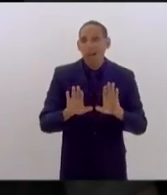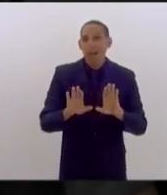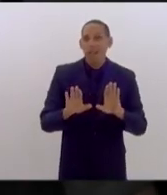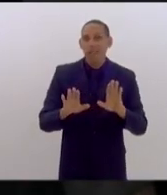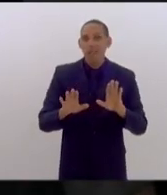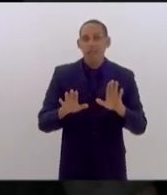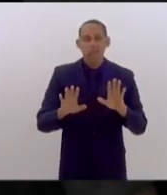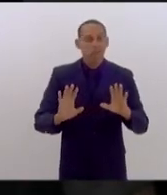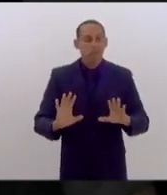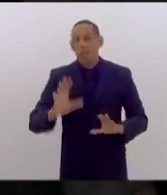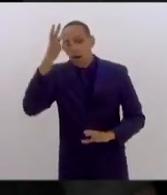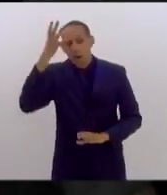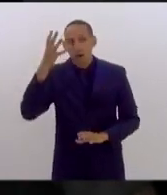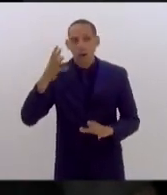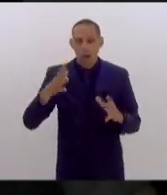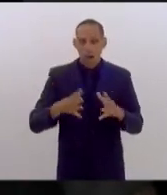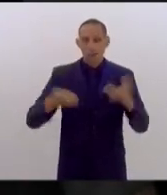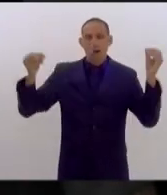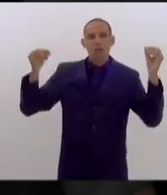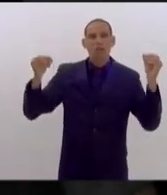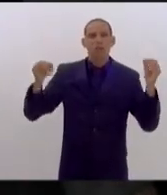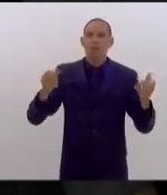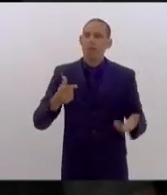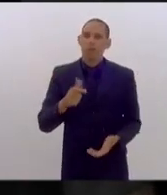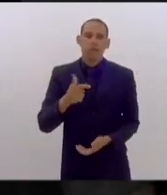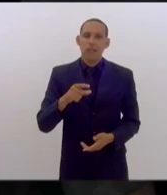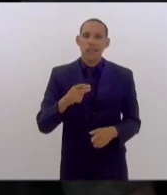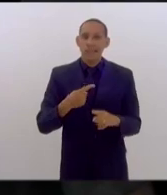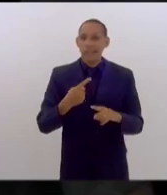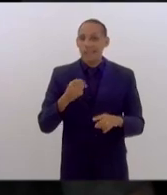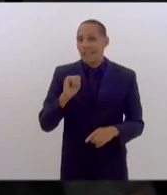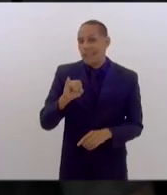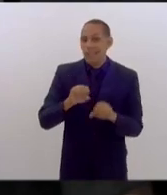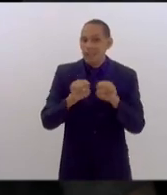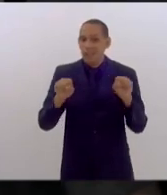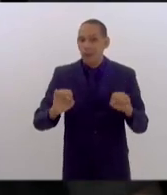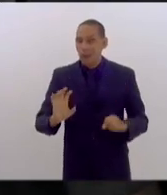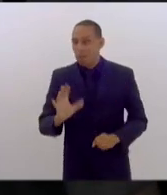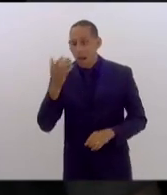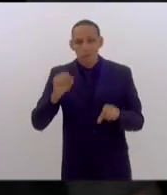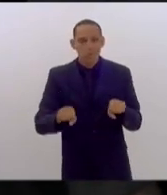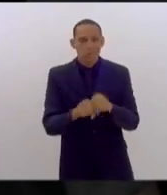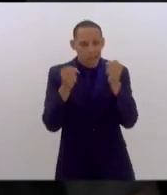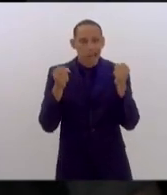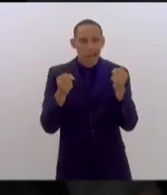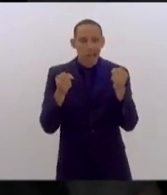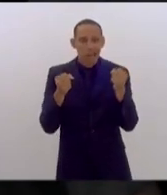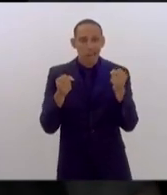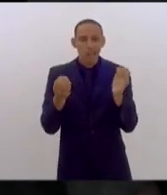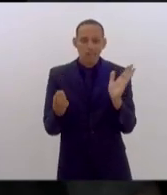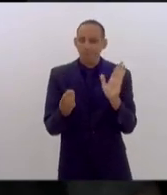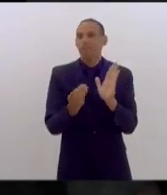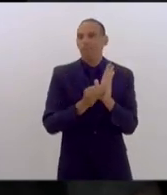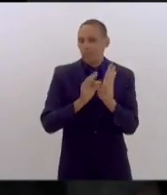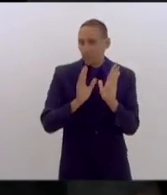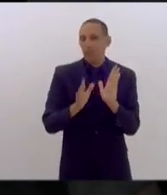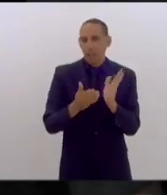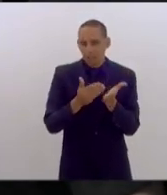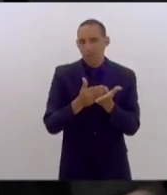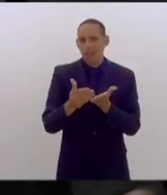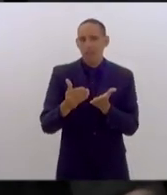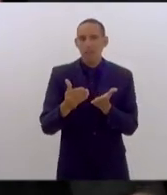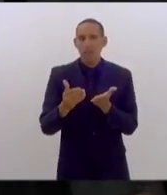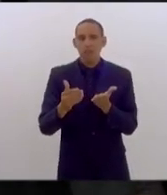ter milagre na noite podia porque a sistema colapsou é de vez como tá bem colocado aqui na inicial